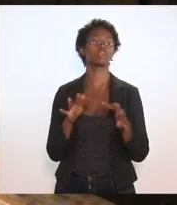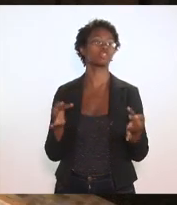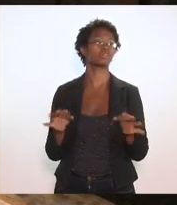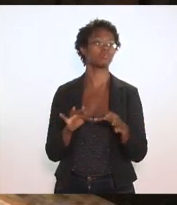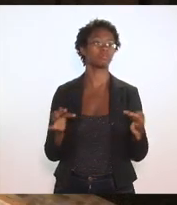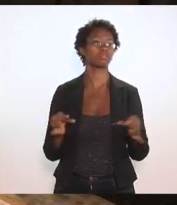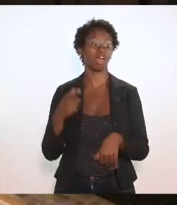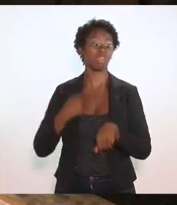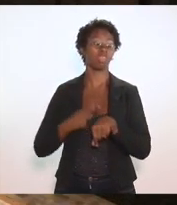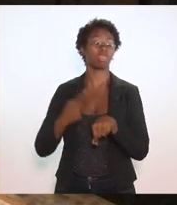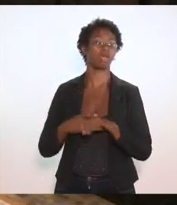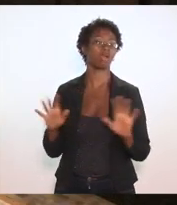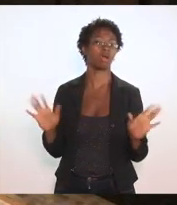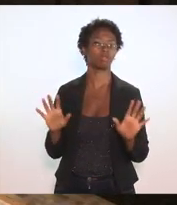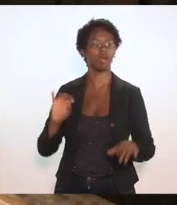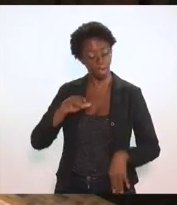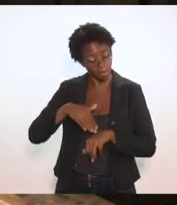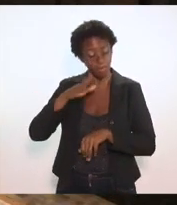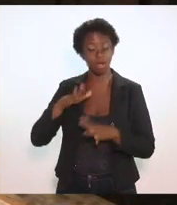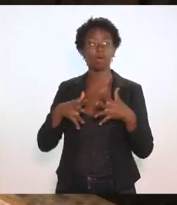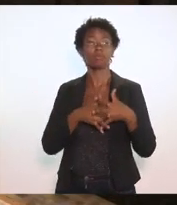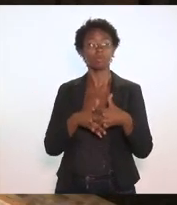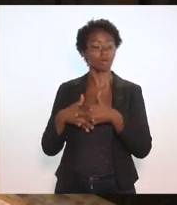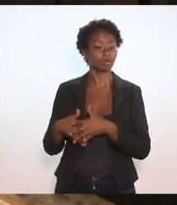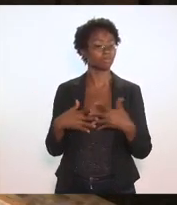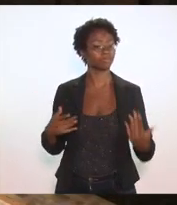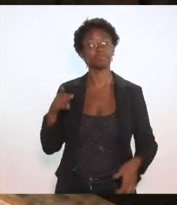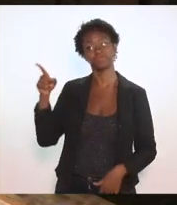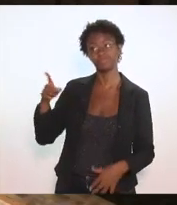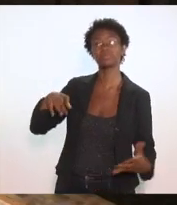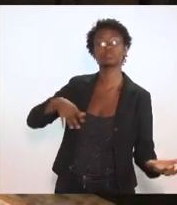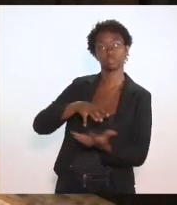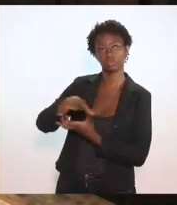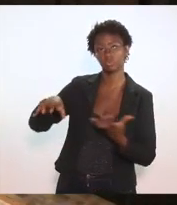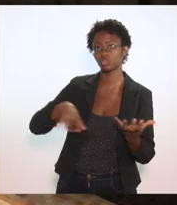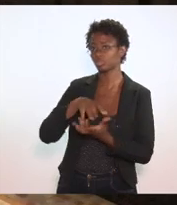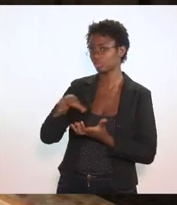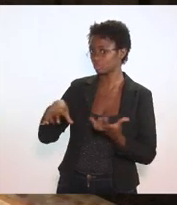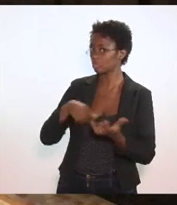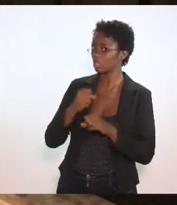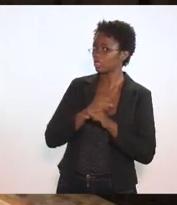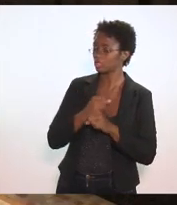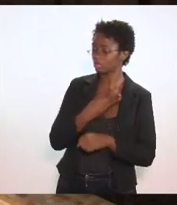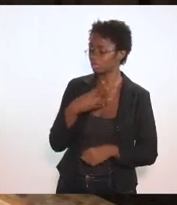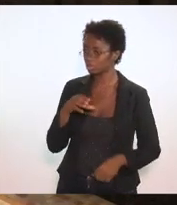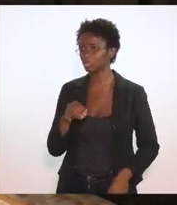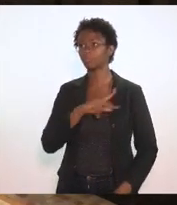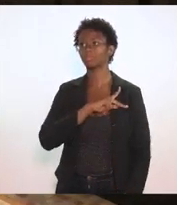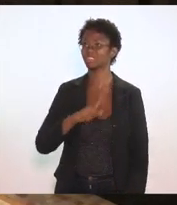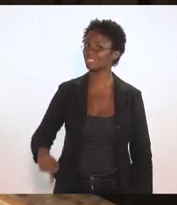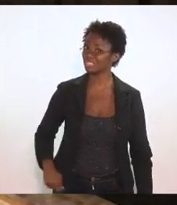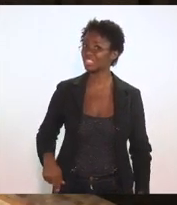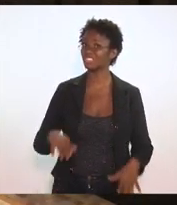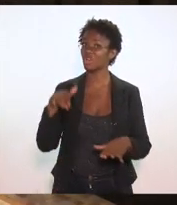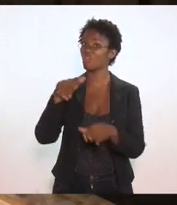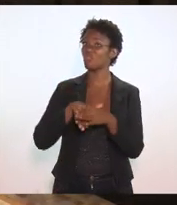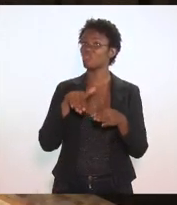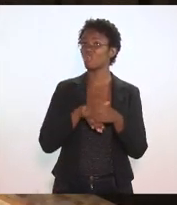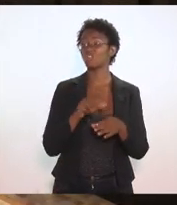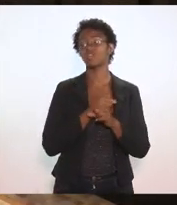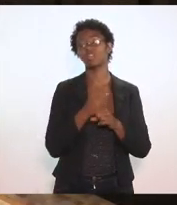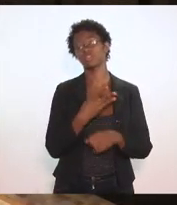agressividade. É muito mais complexo. O Vargas liderou um movimento revolucionário em 30, foi presidente constitucional em 34, de